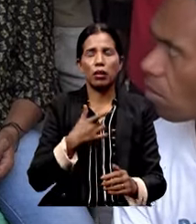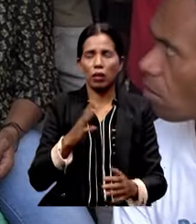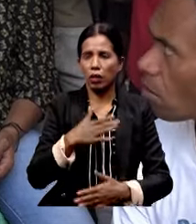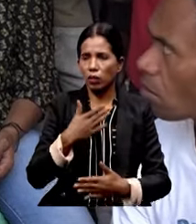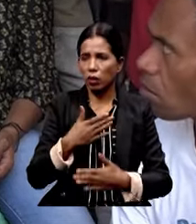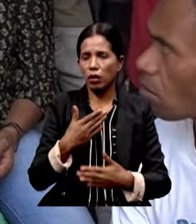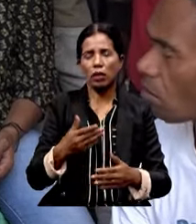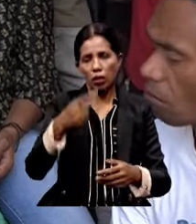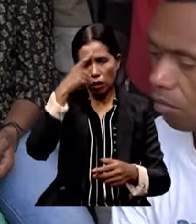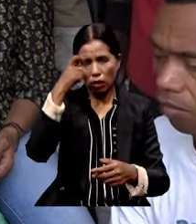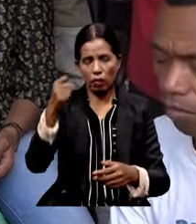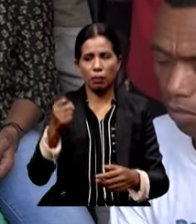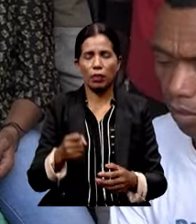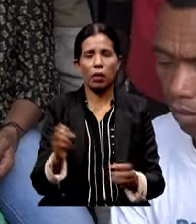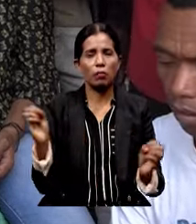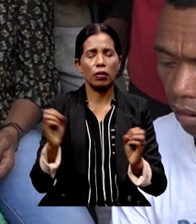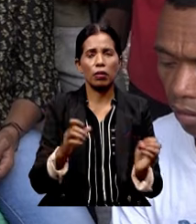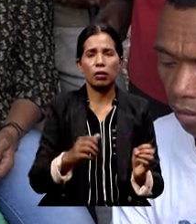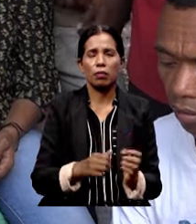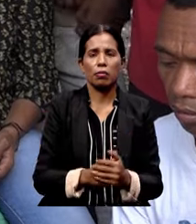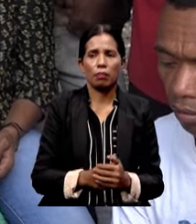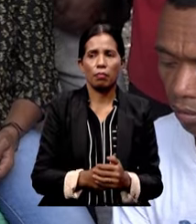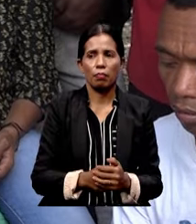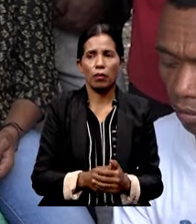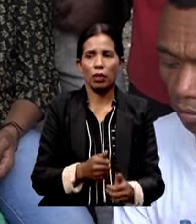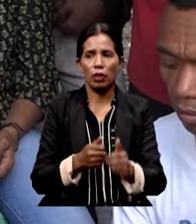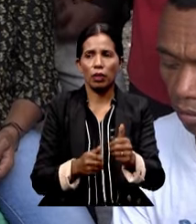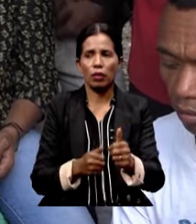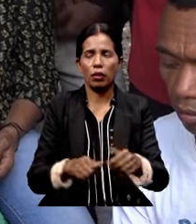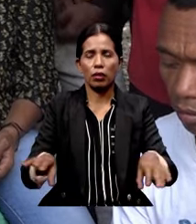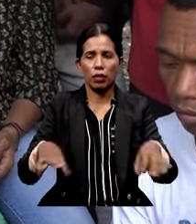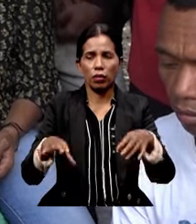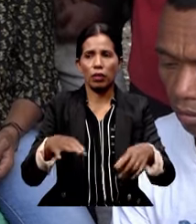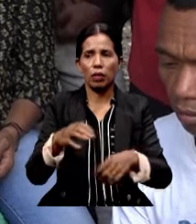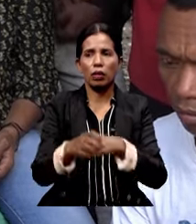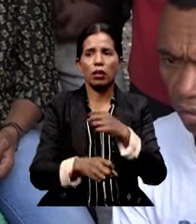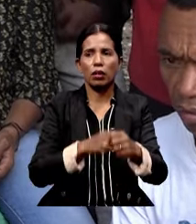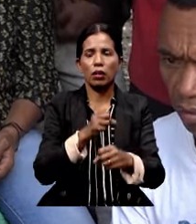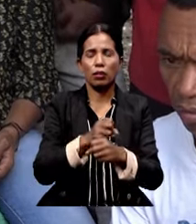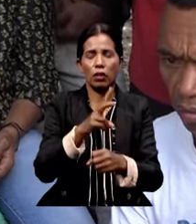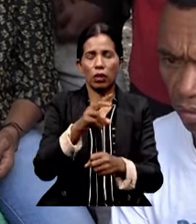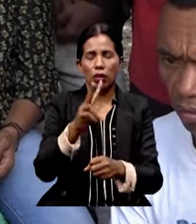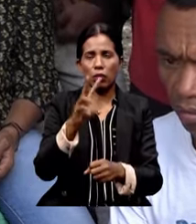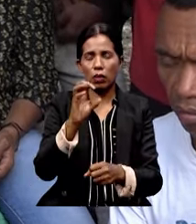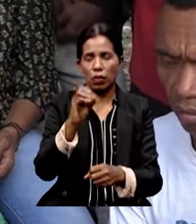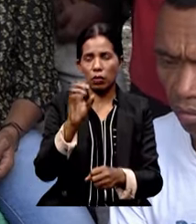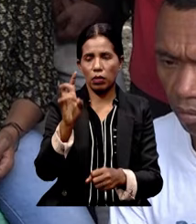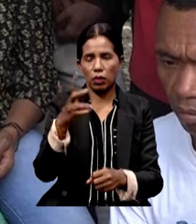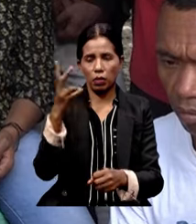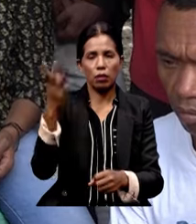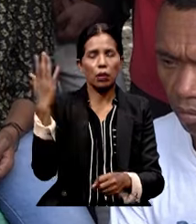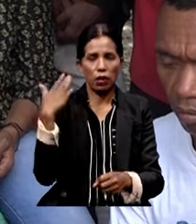Ia recrutamento de baseia ba duração de serviço de 2017 ba krai. Mas na